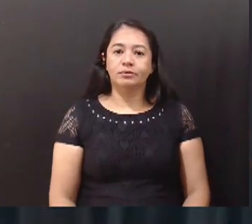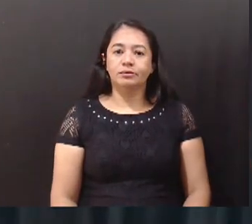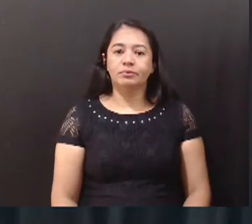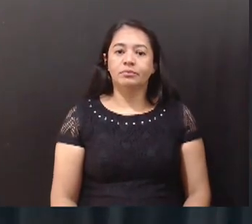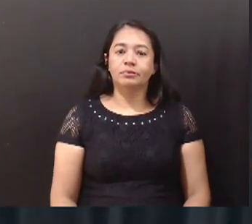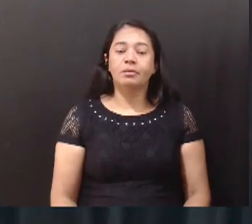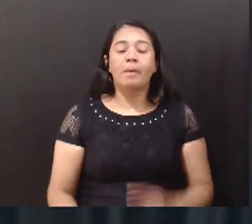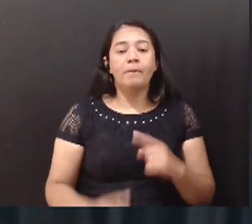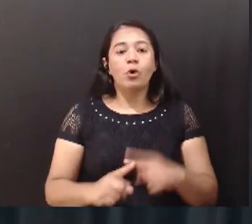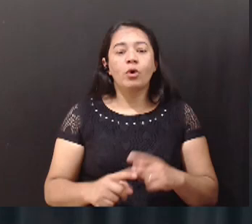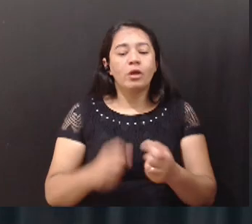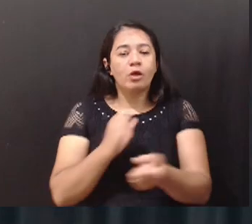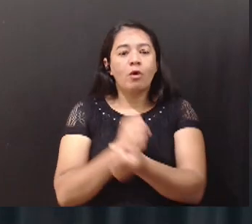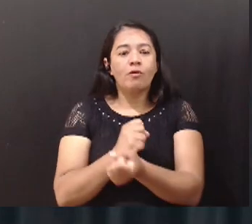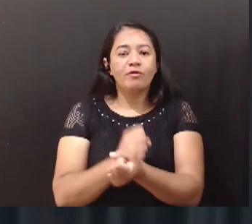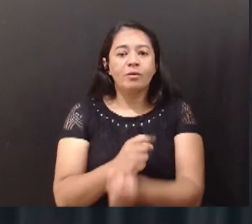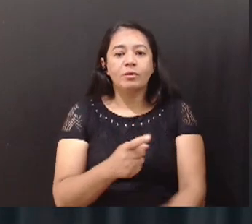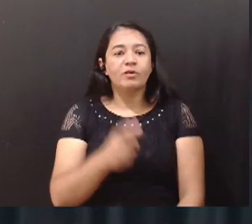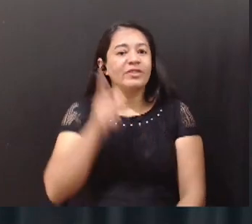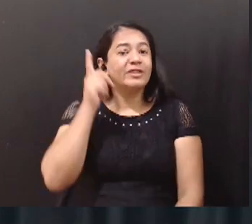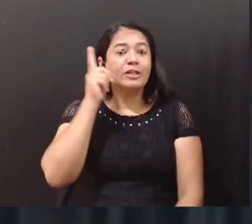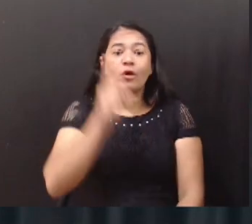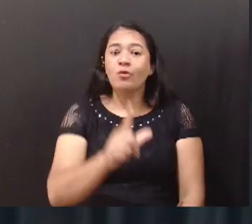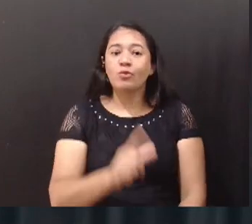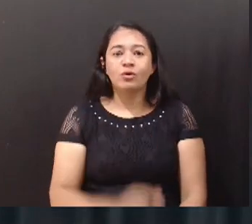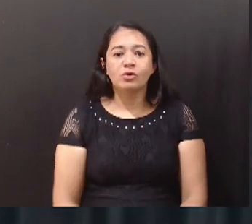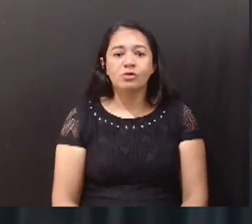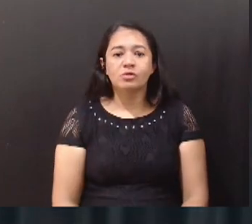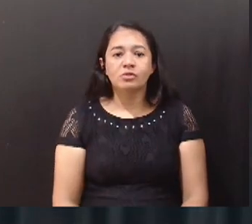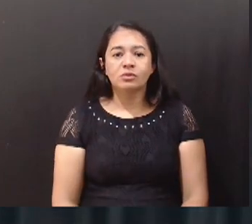quê? Por que você não consegue sair desses